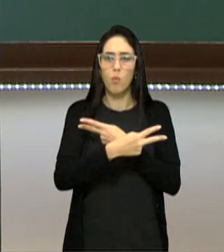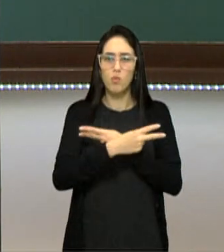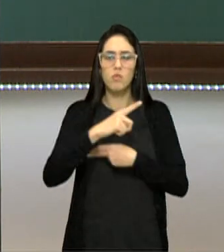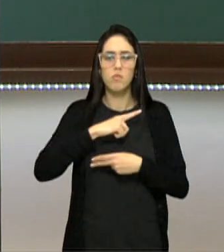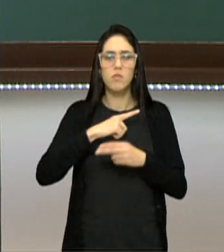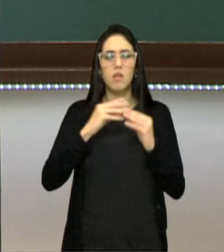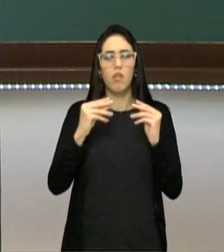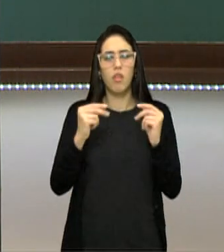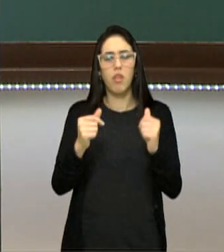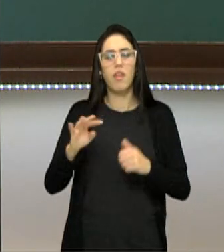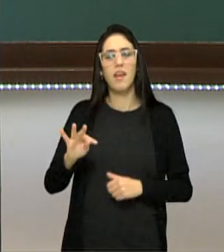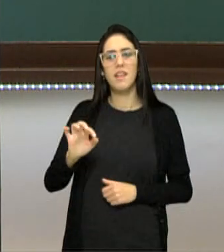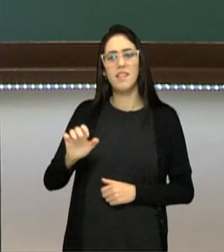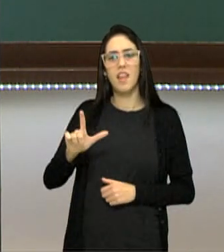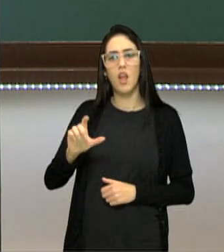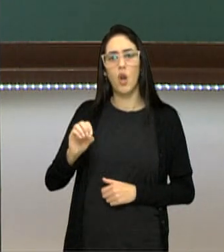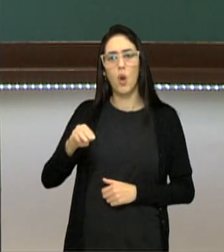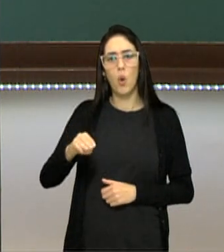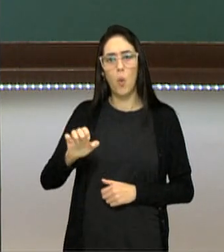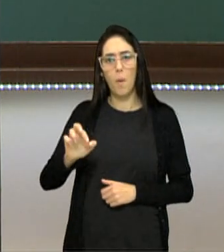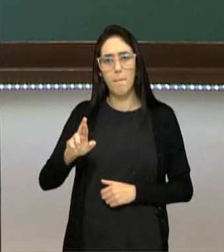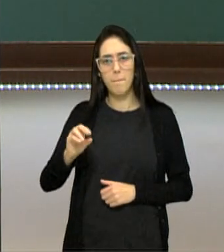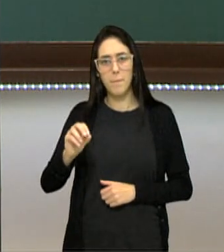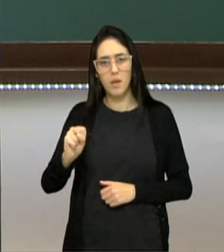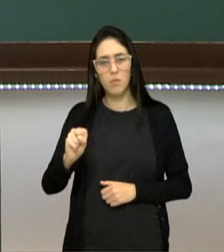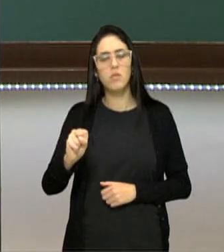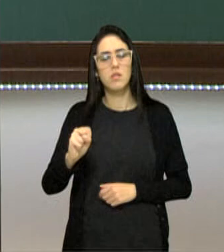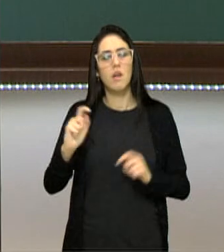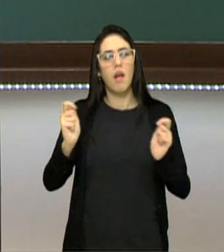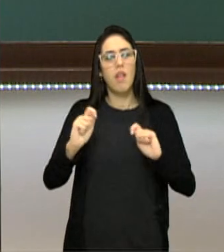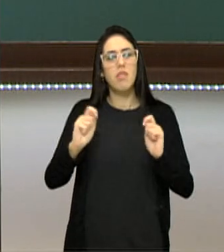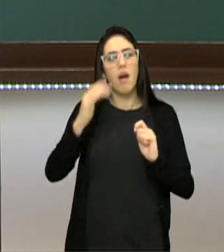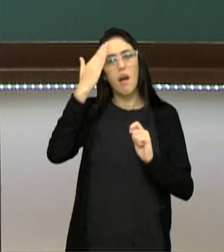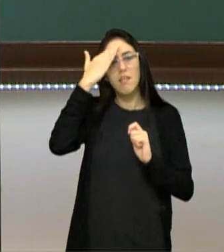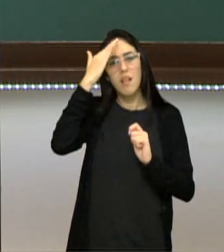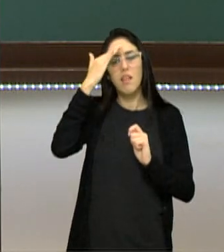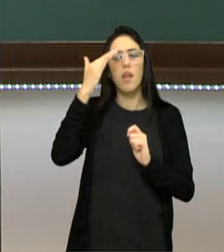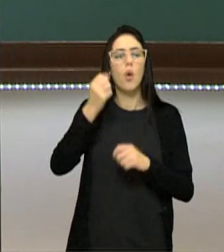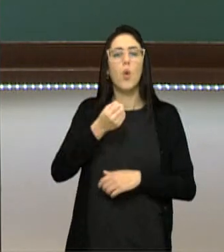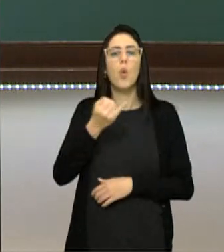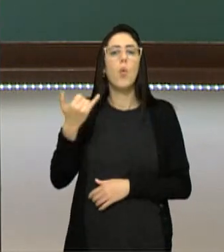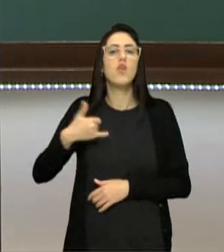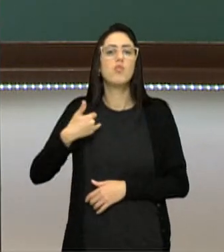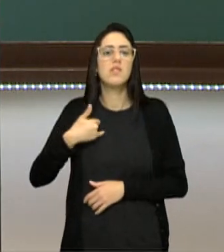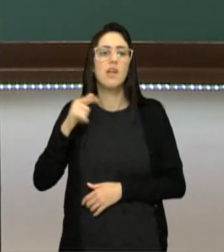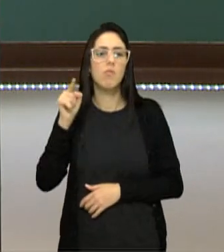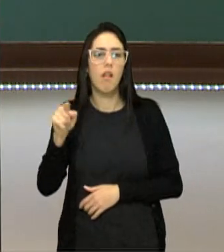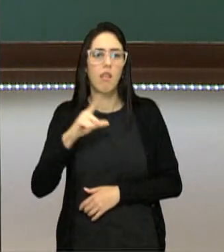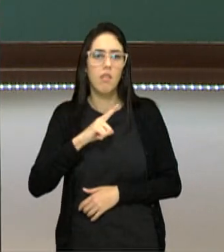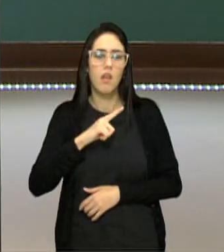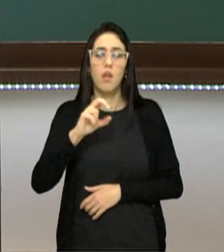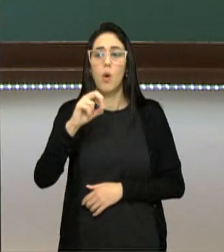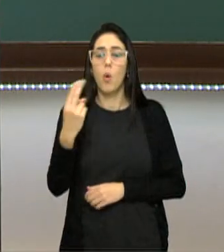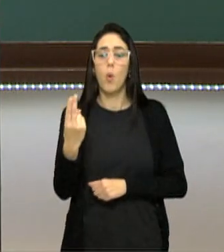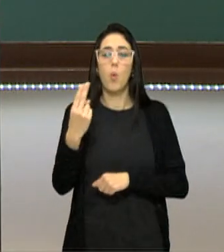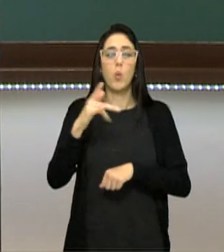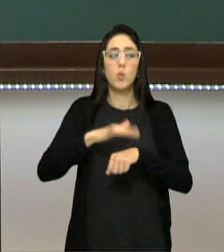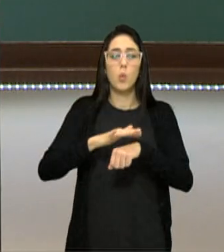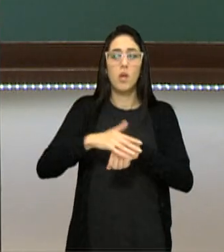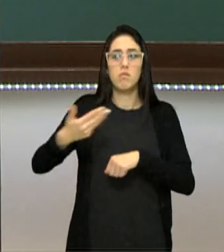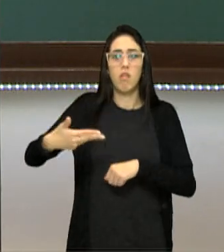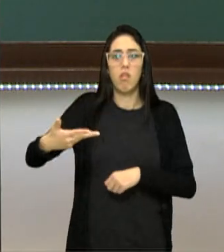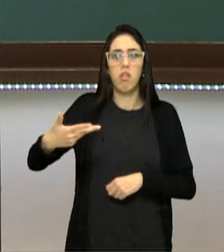de telômeros, a gente pode ter um indicativo da idade ou de alguma doença que acelere